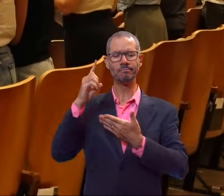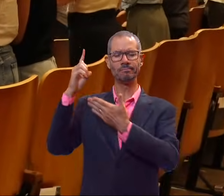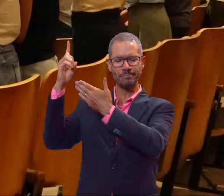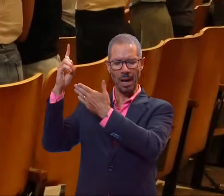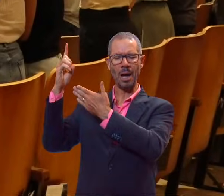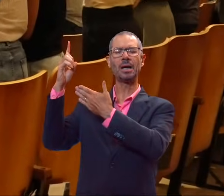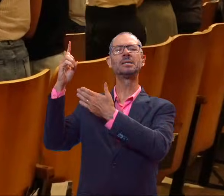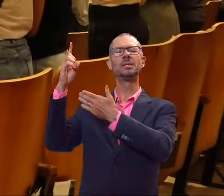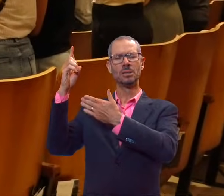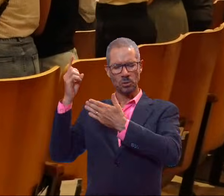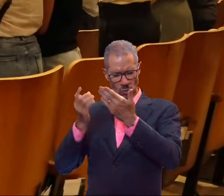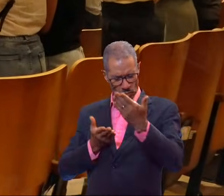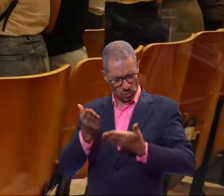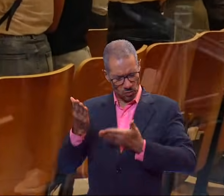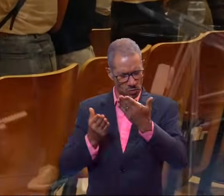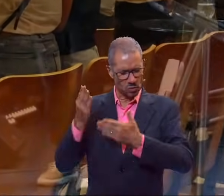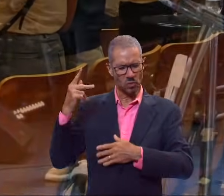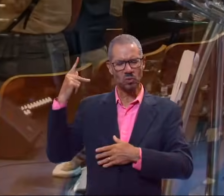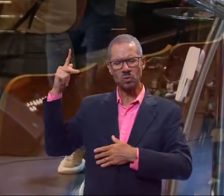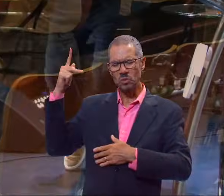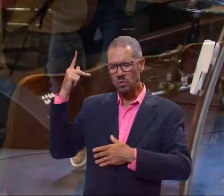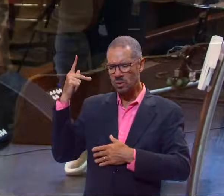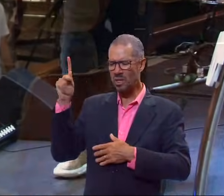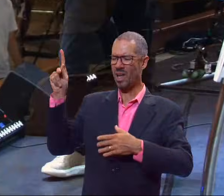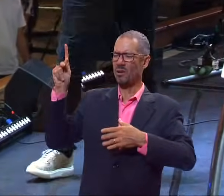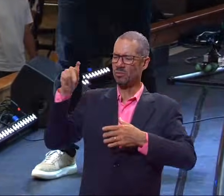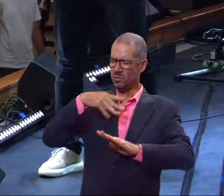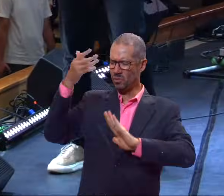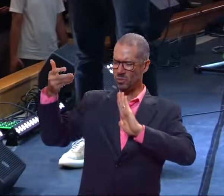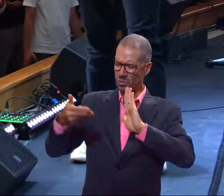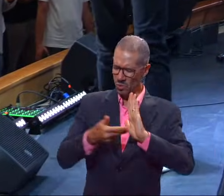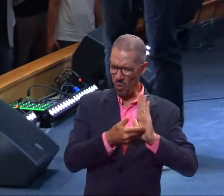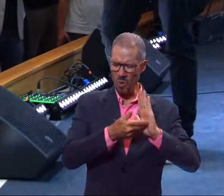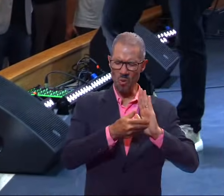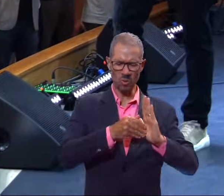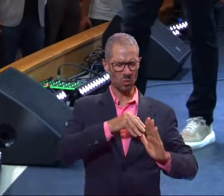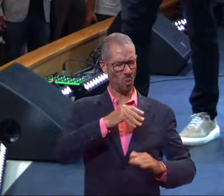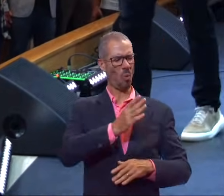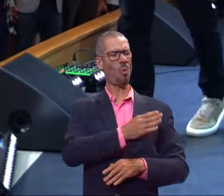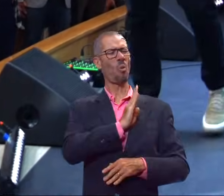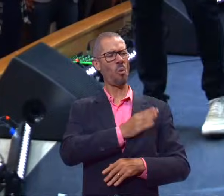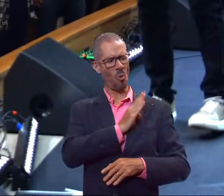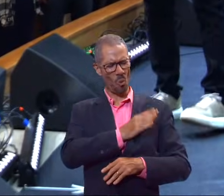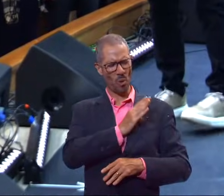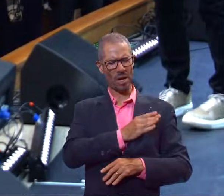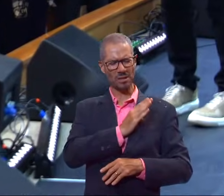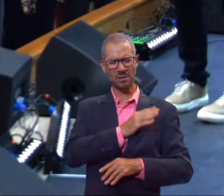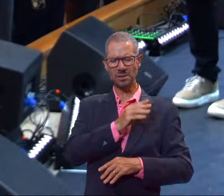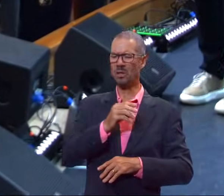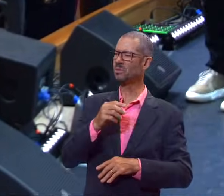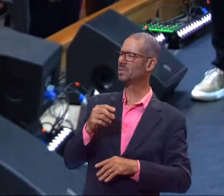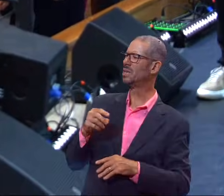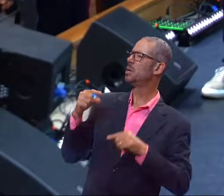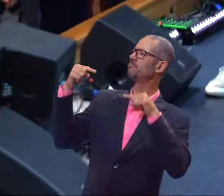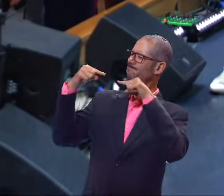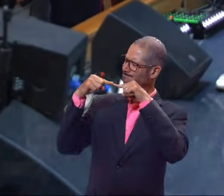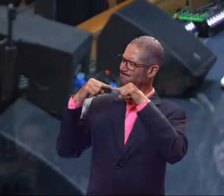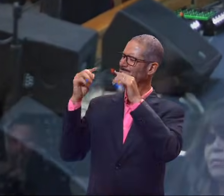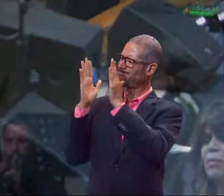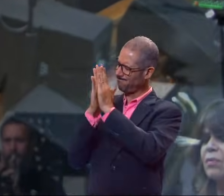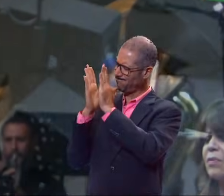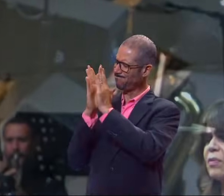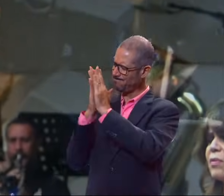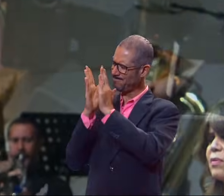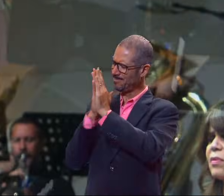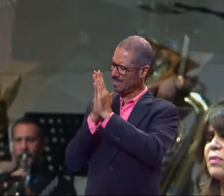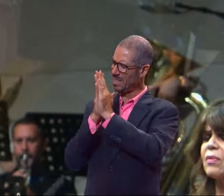são servos, Pai. Te servem de todo o coração. Vê com bons olhos e